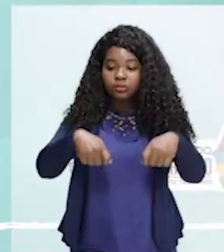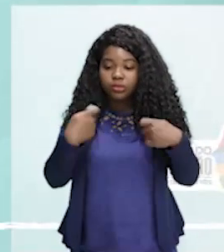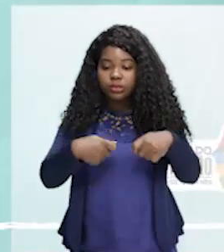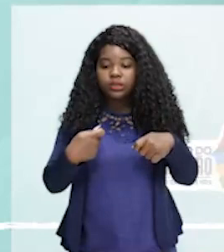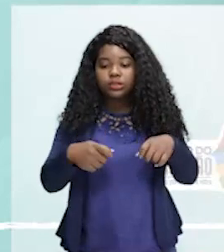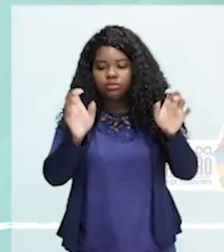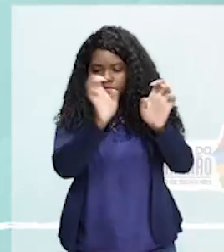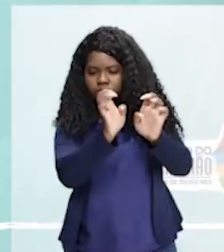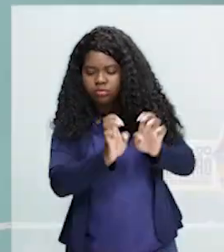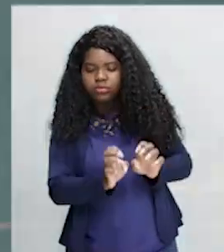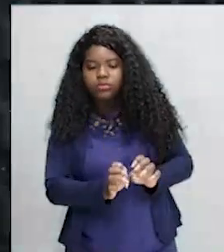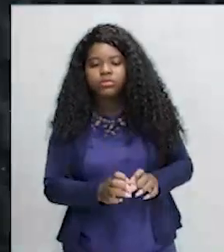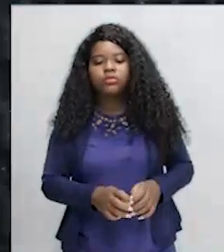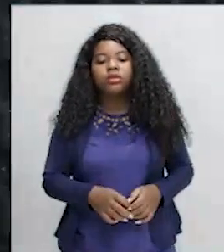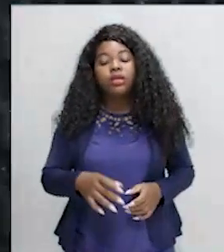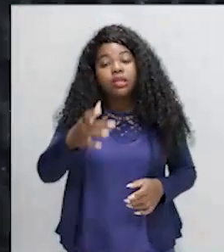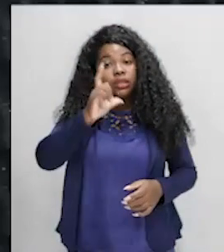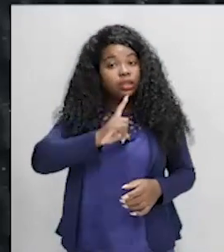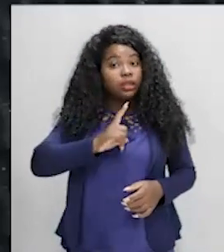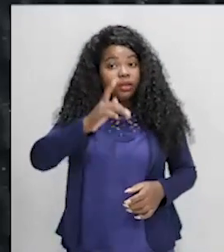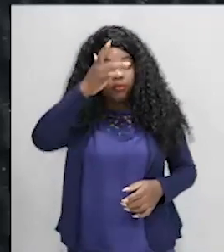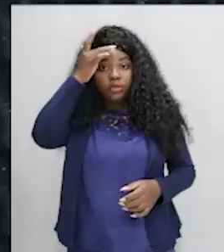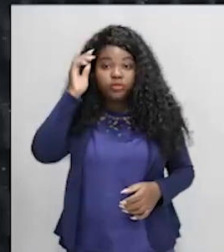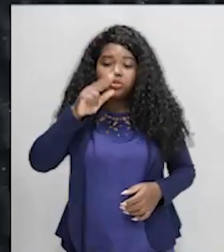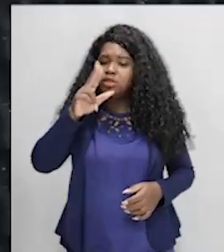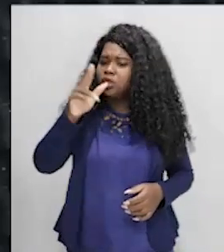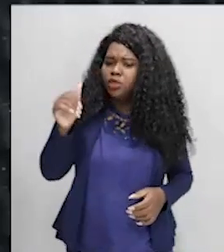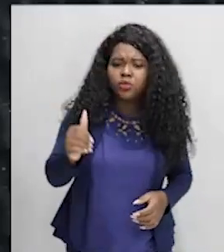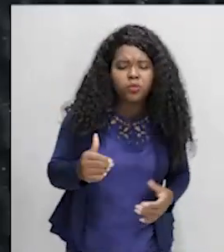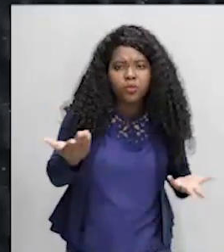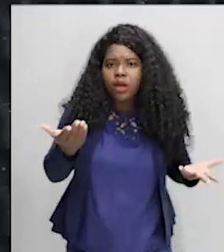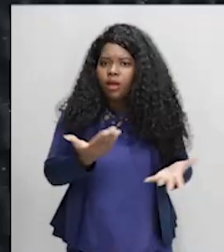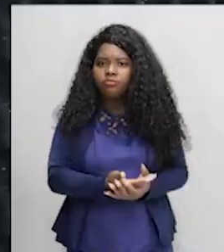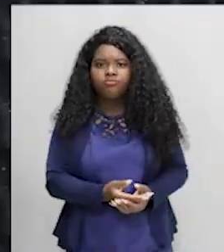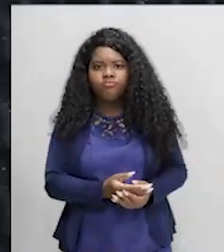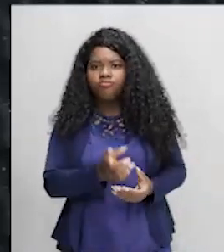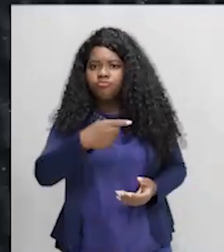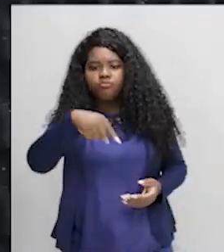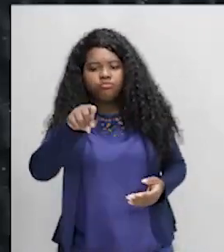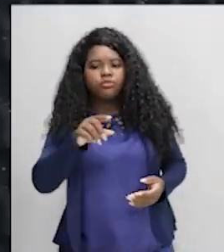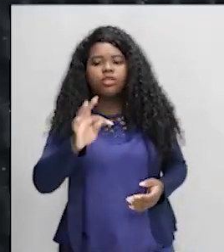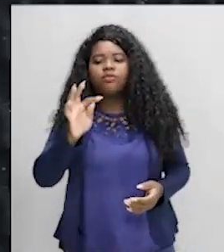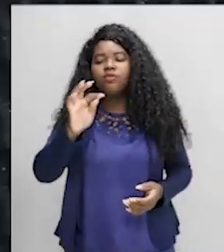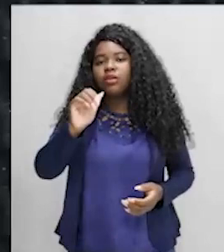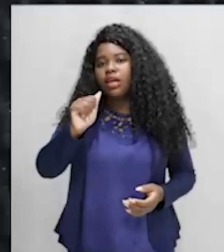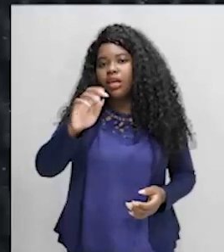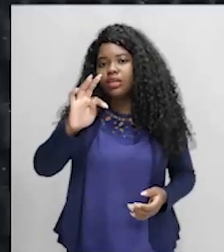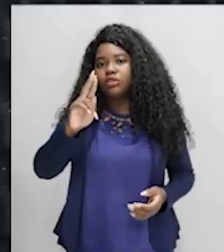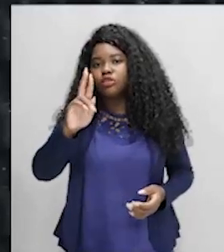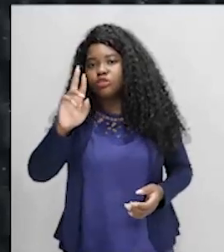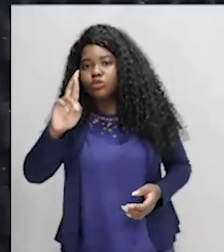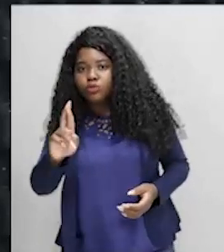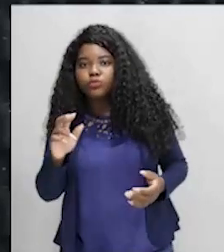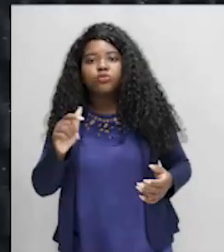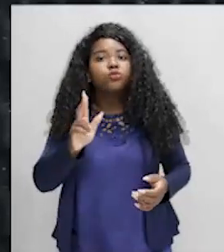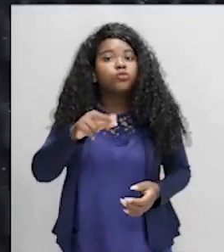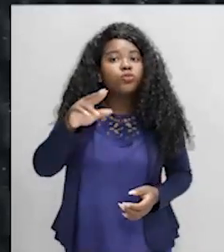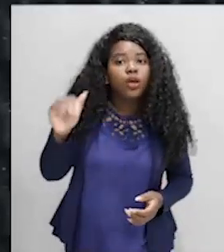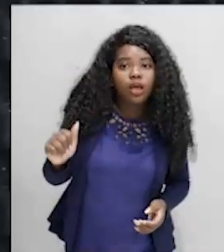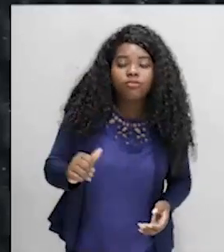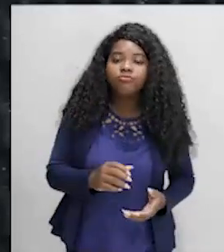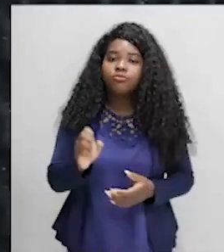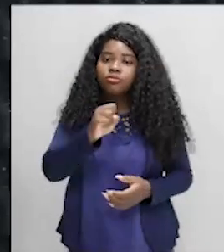ainda. Tem gente que nunca pisou no Teatro Arthur Azevedo, que é um teatro italiano com quase 200 anos, maravilhoso, lindíssimo, perfeito aquele teatro, sou